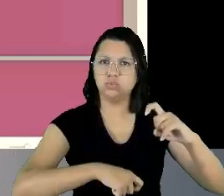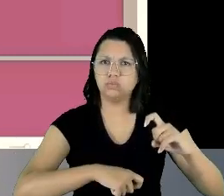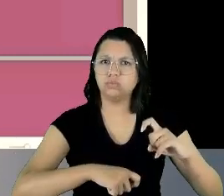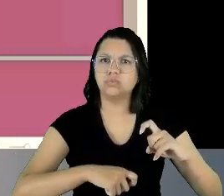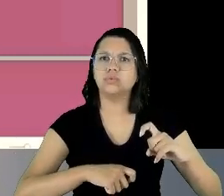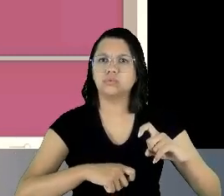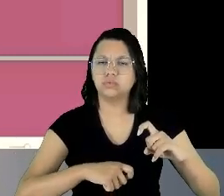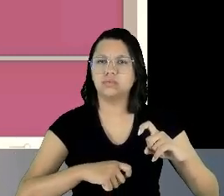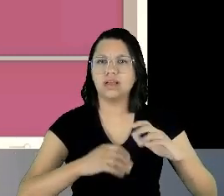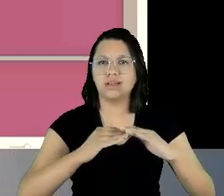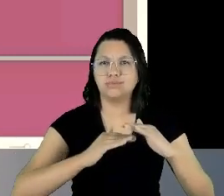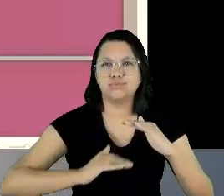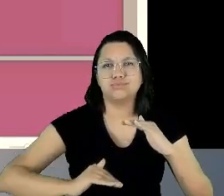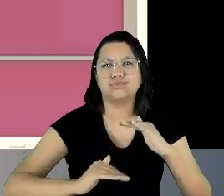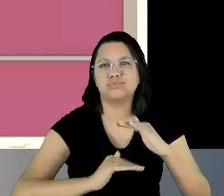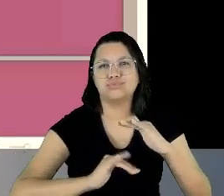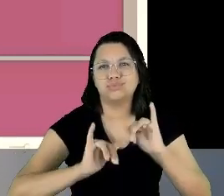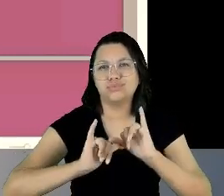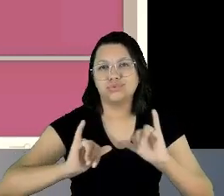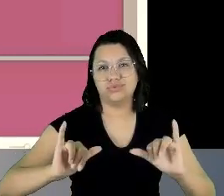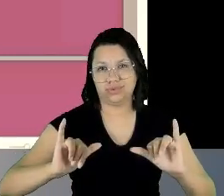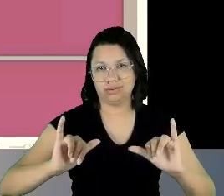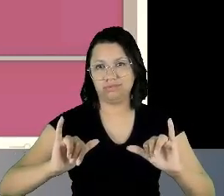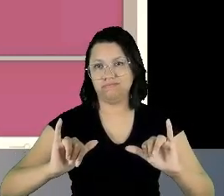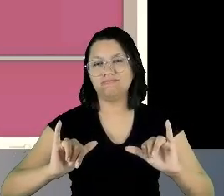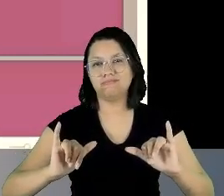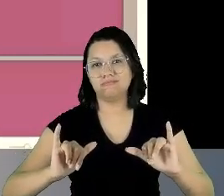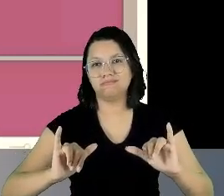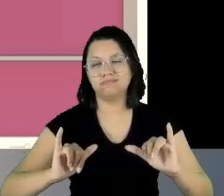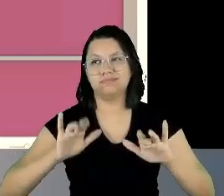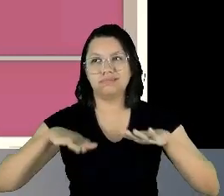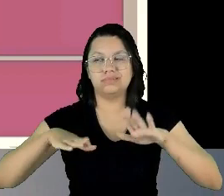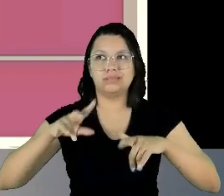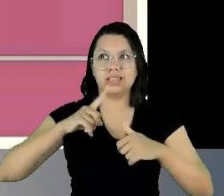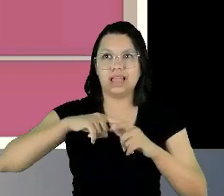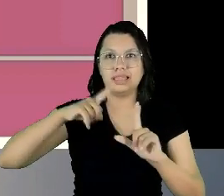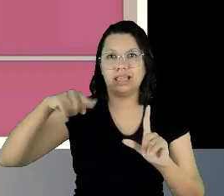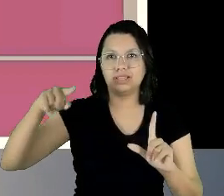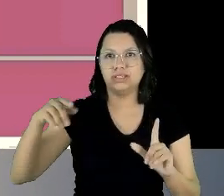extremamente subnotificado. Então, mais ou menos a estatística que